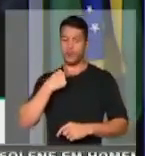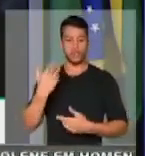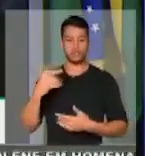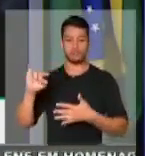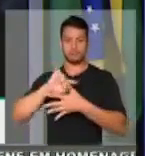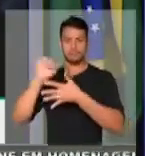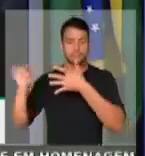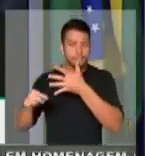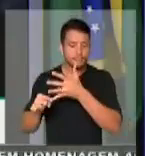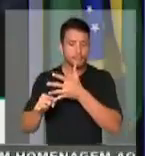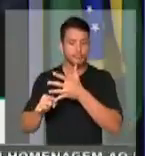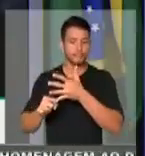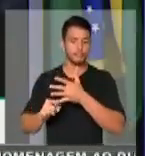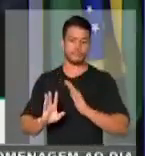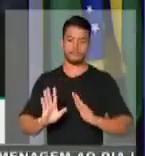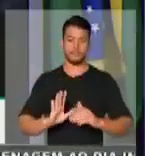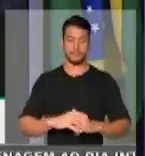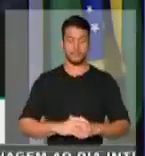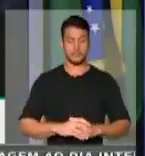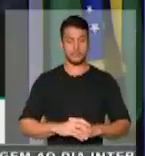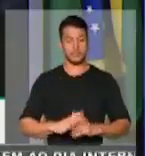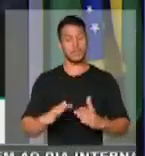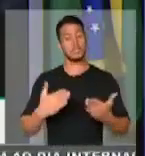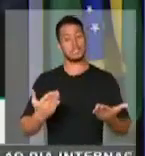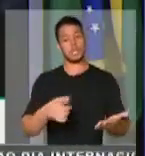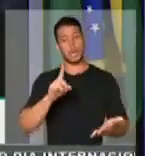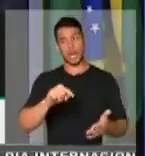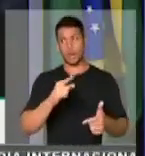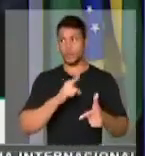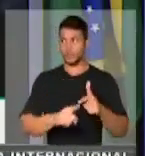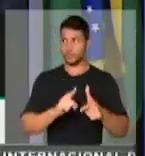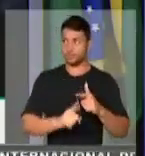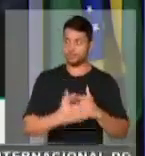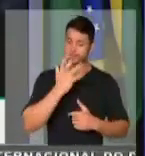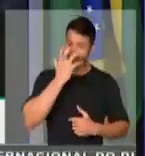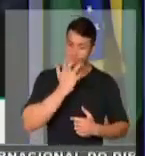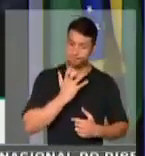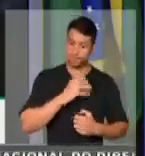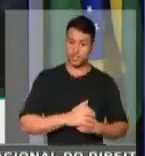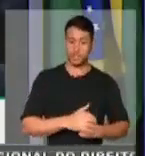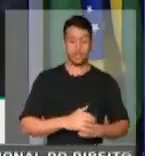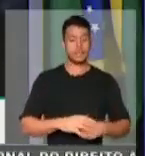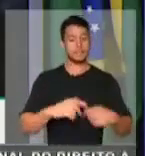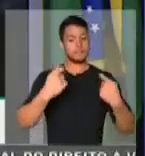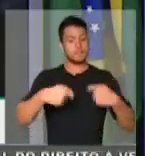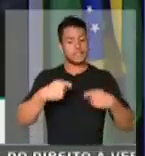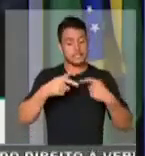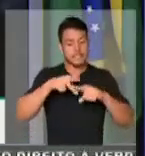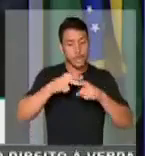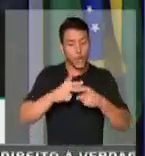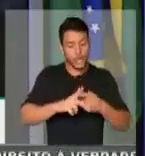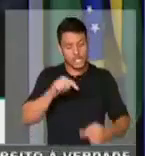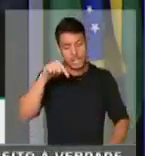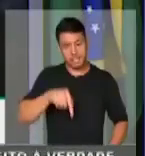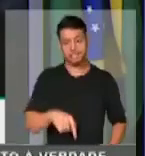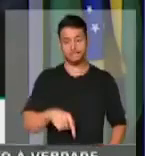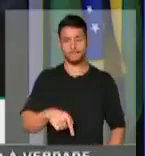E é aí que está o nó dessa reforma, que precisa ser desatada nesta